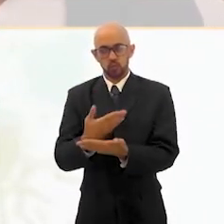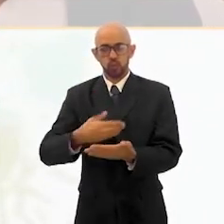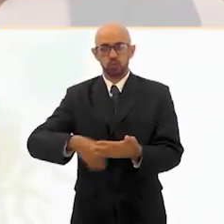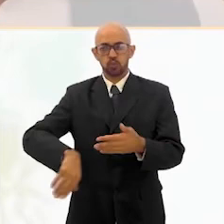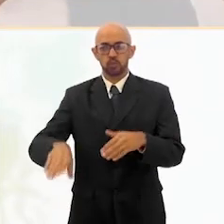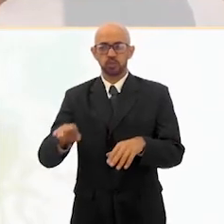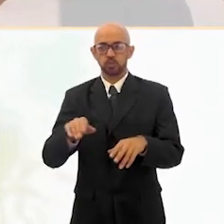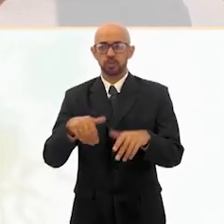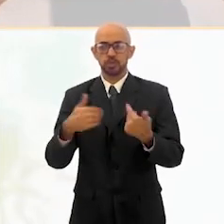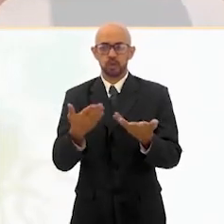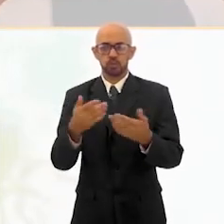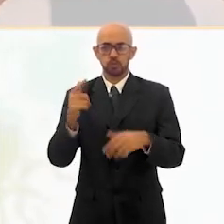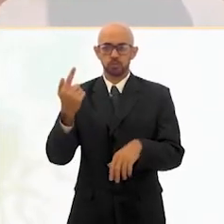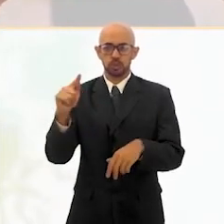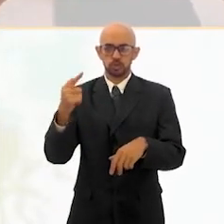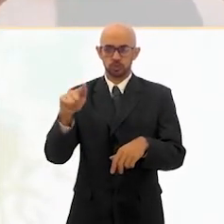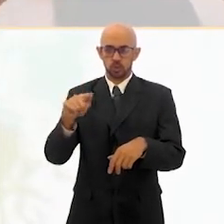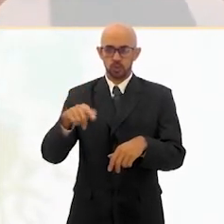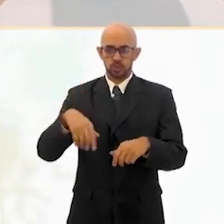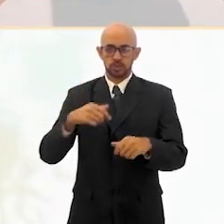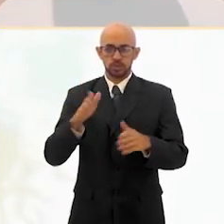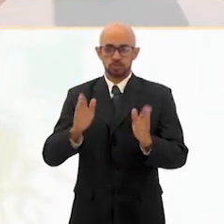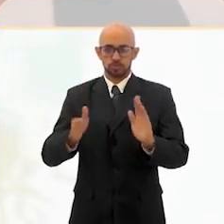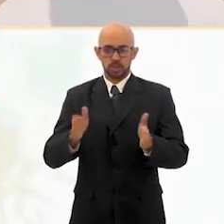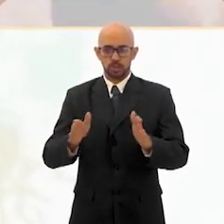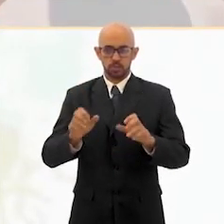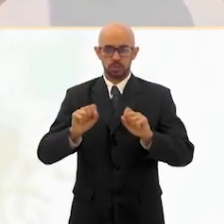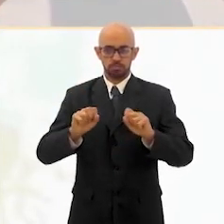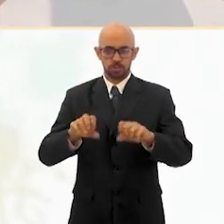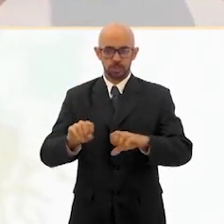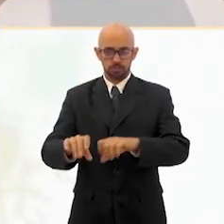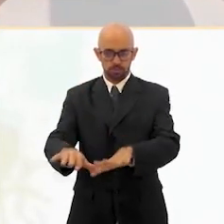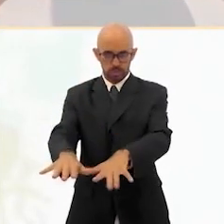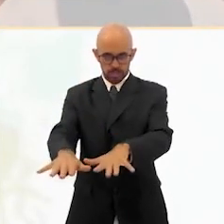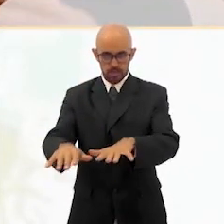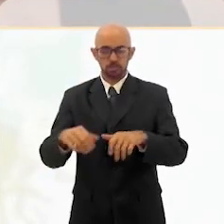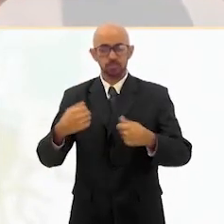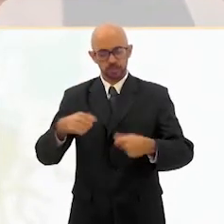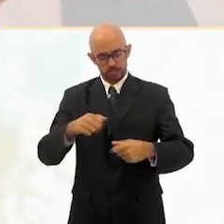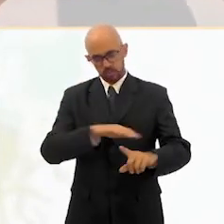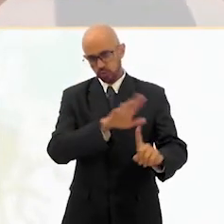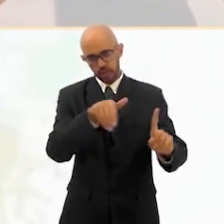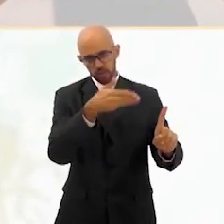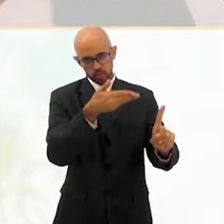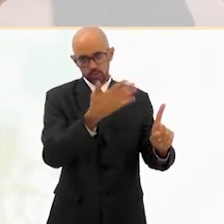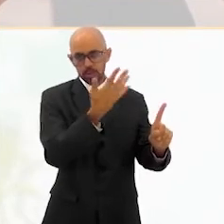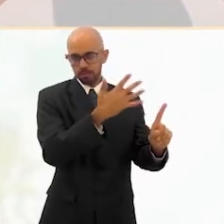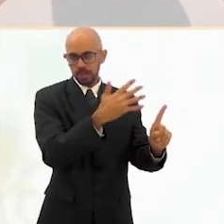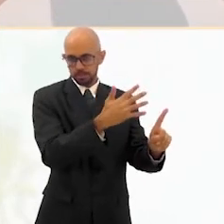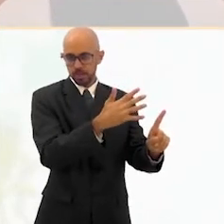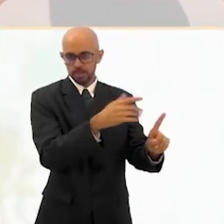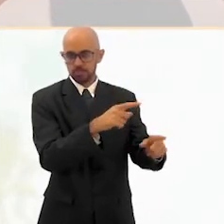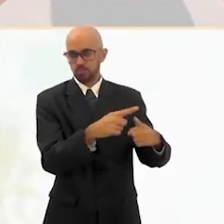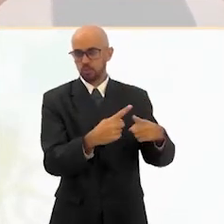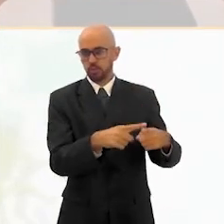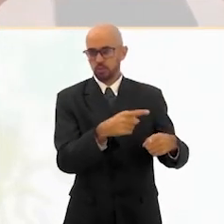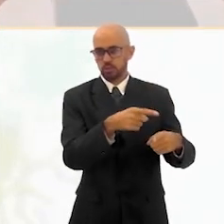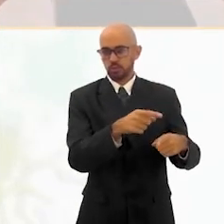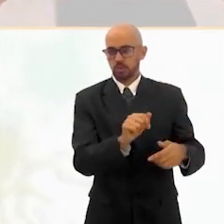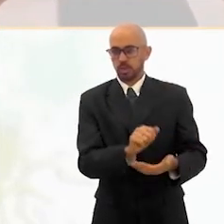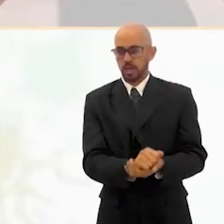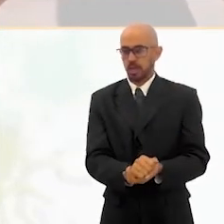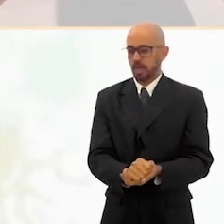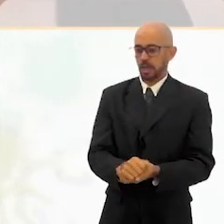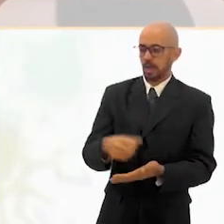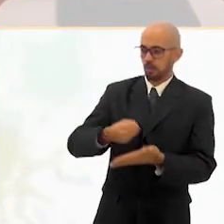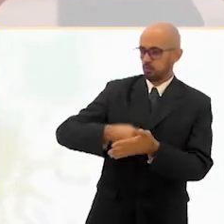que os gestores que tiveram no período da pandemia precisam ser reconhecidos ao longo da história, né,